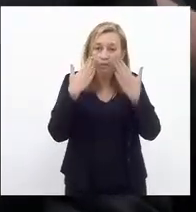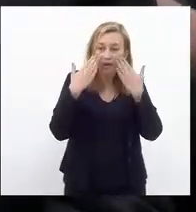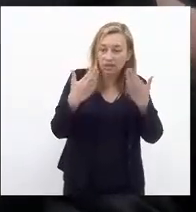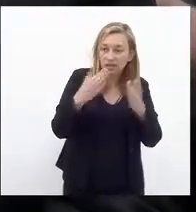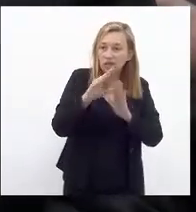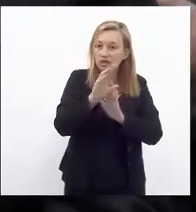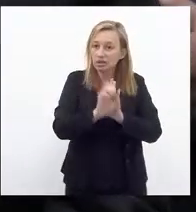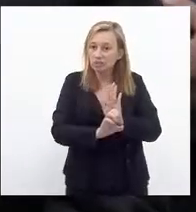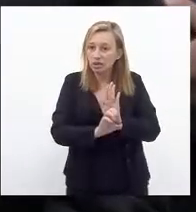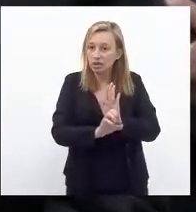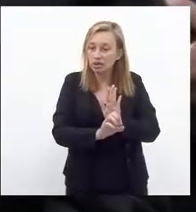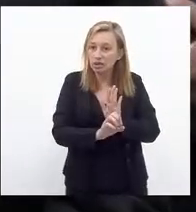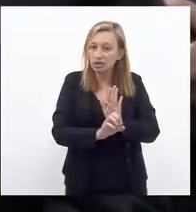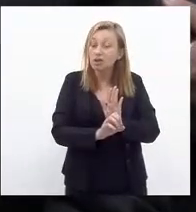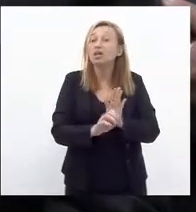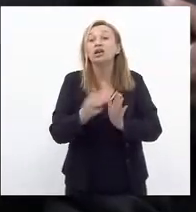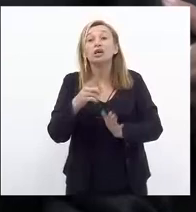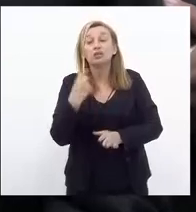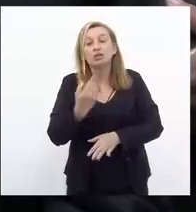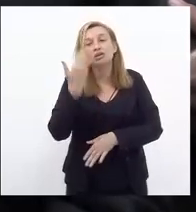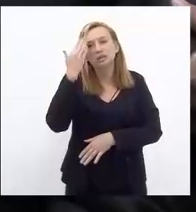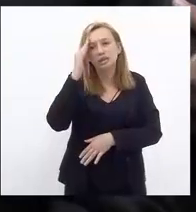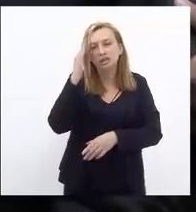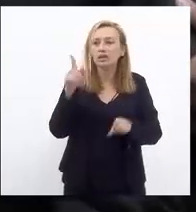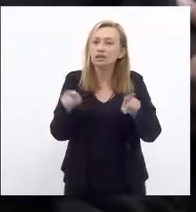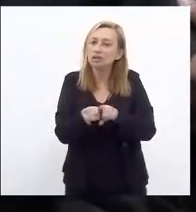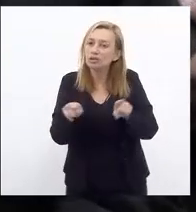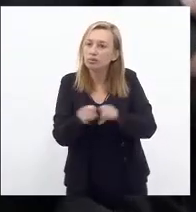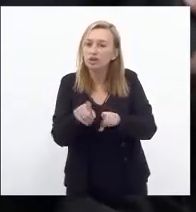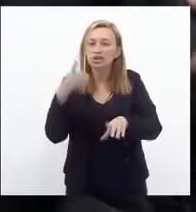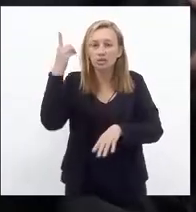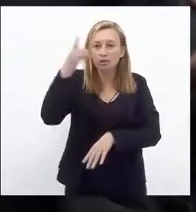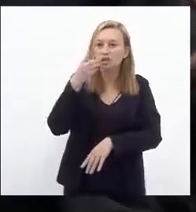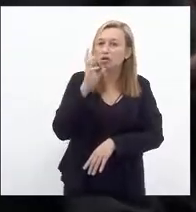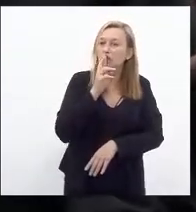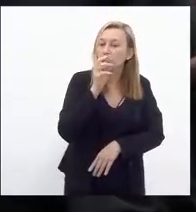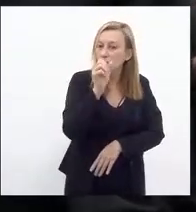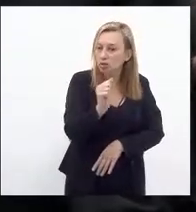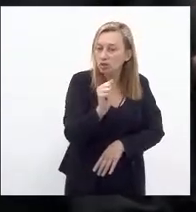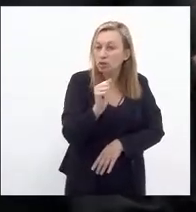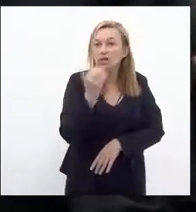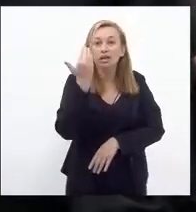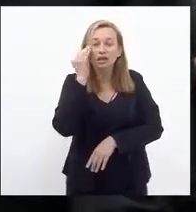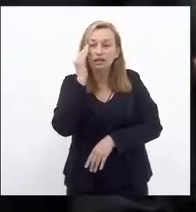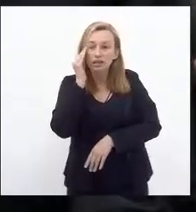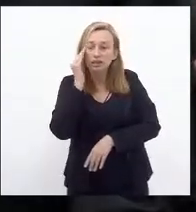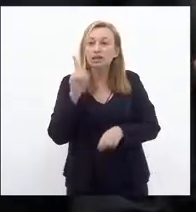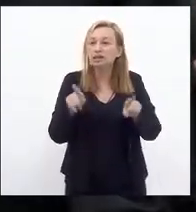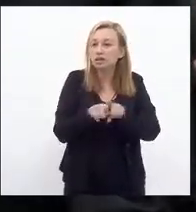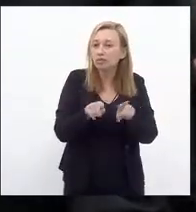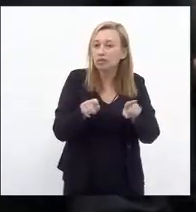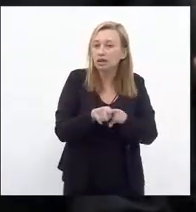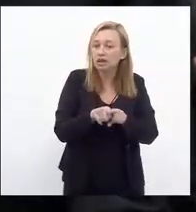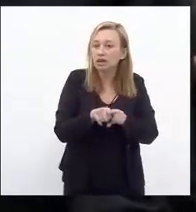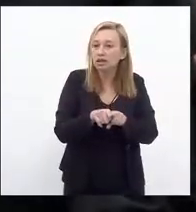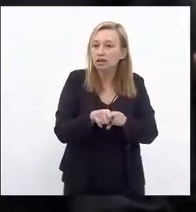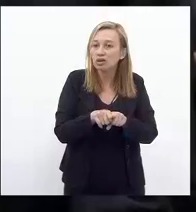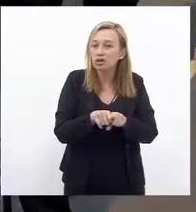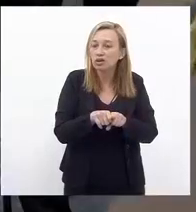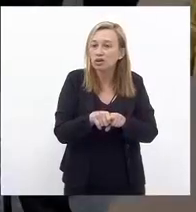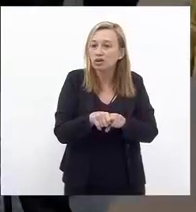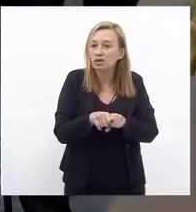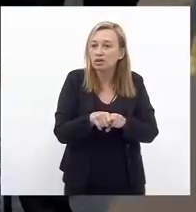os destaques e vamos entender também Deputado Rodrigo Amorim vamos e eu também tá